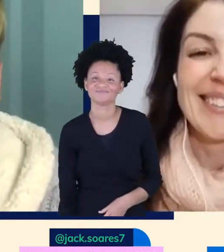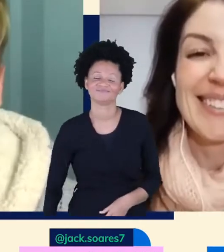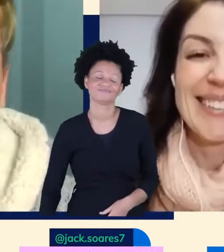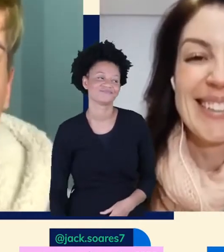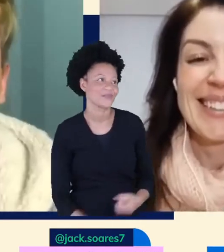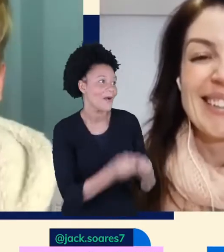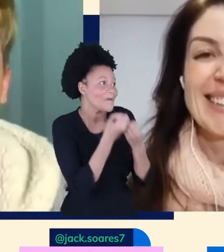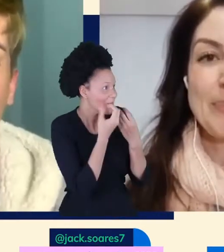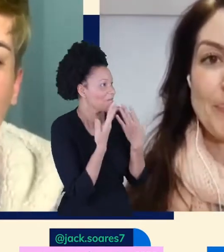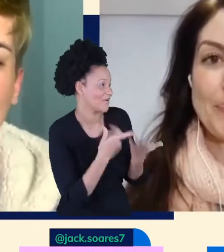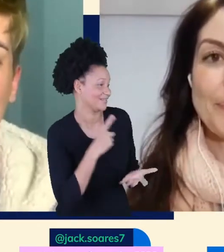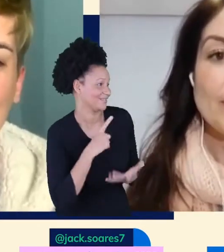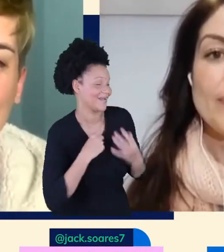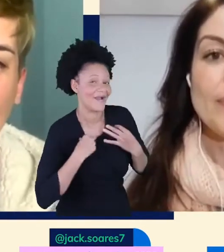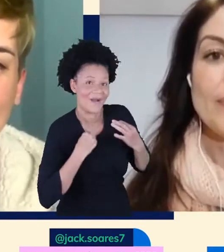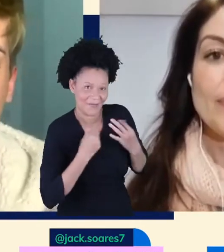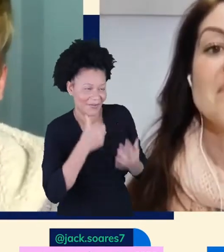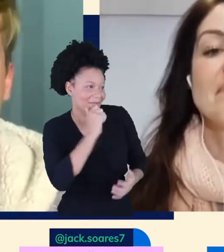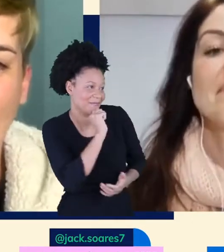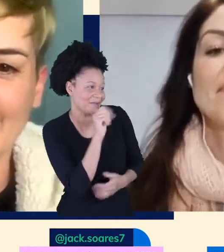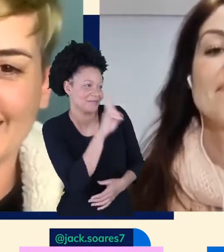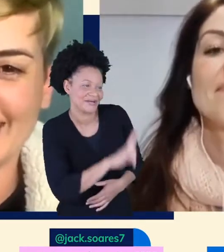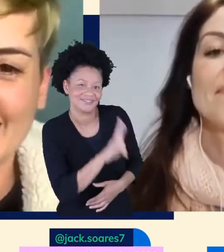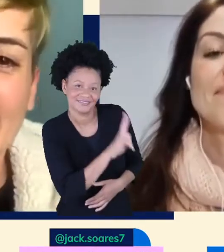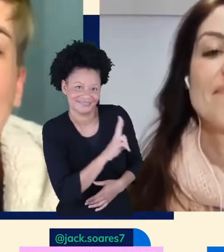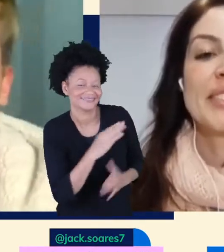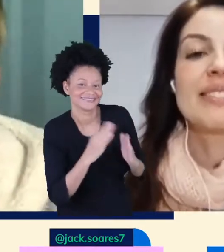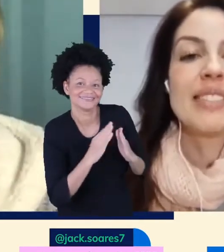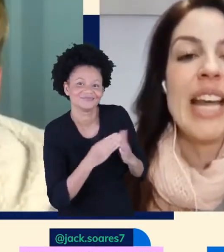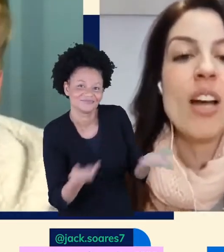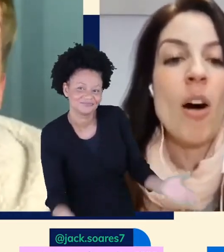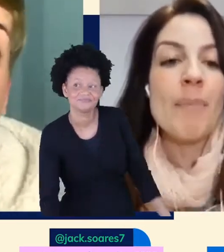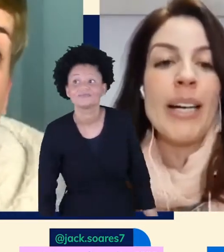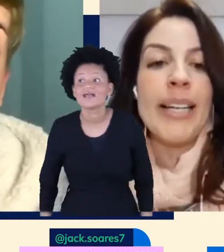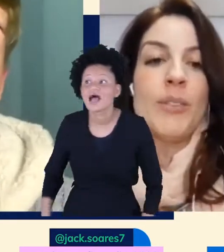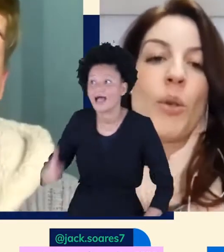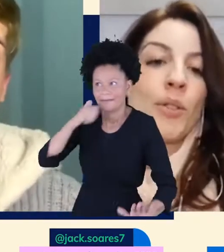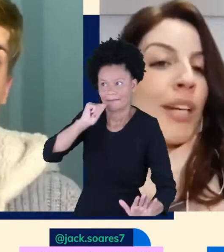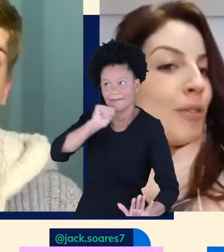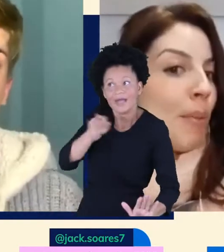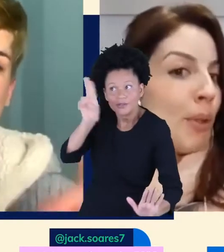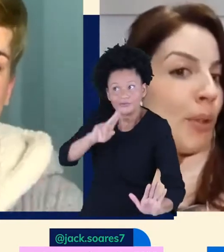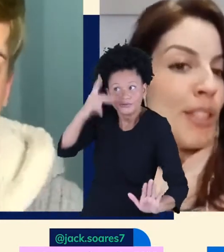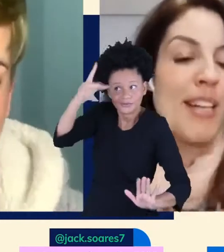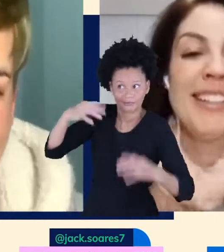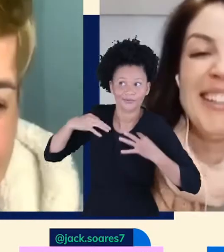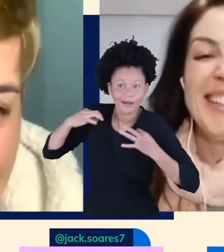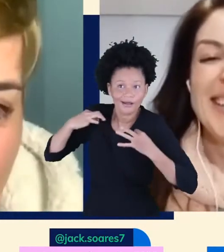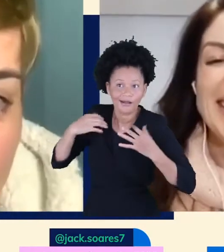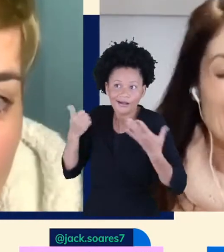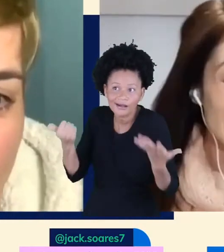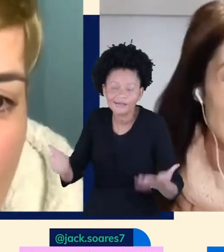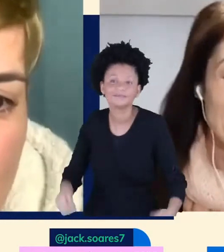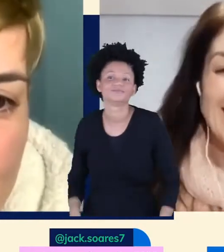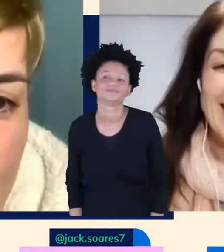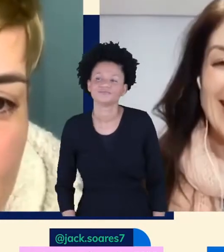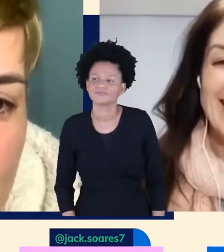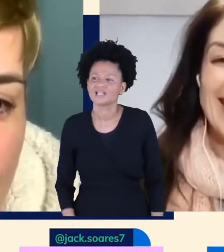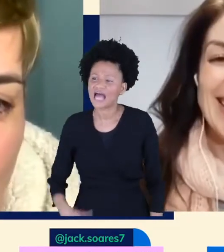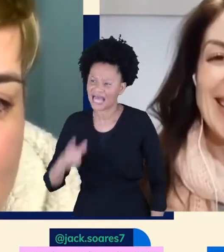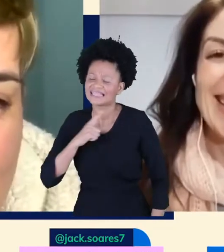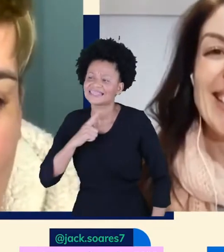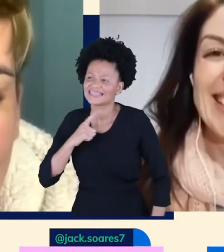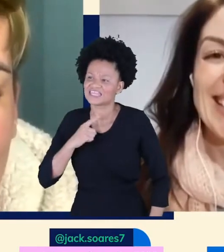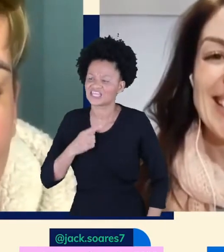bem que tem a roupa da mãe que cabe e tudo mais, dá pra usar. Mas Tem, ó, então, mãe, tô usando tua blusa pera, é uma cheia